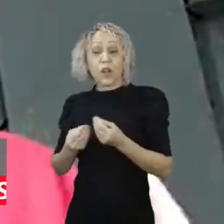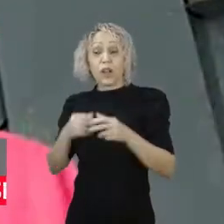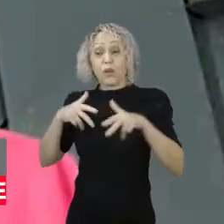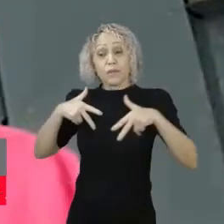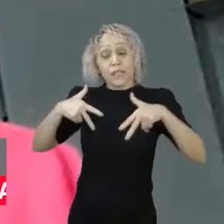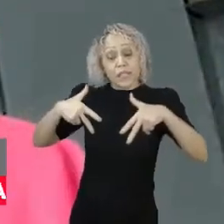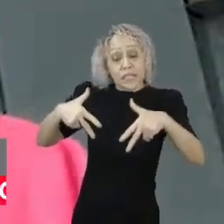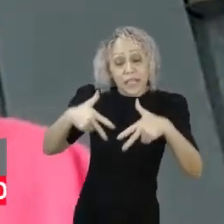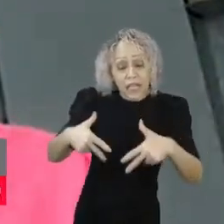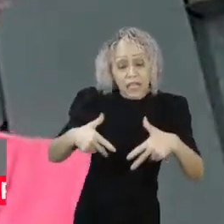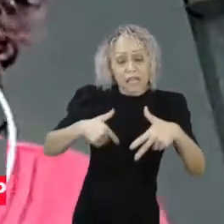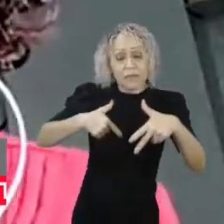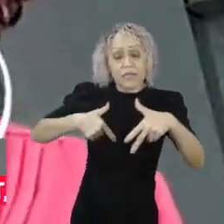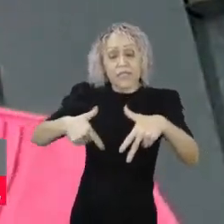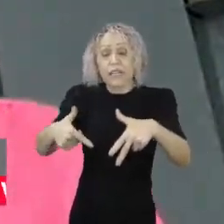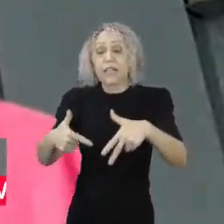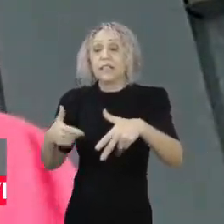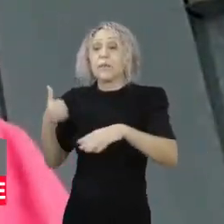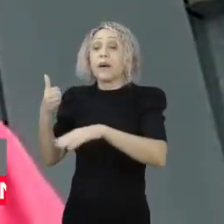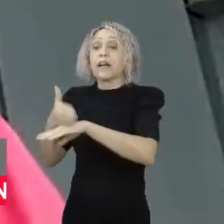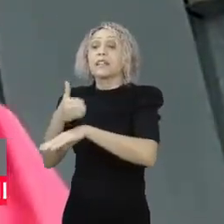querido